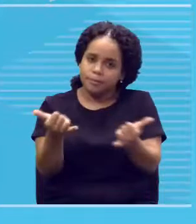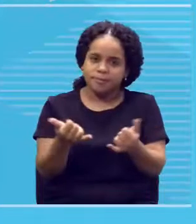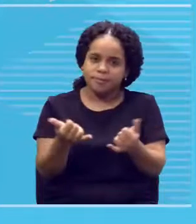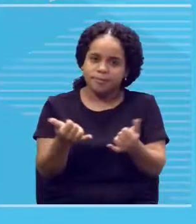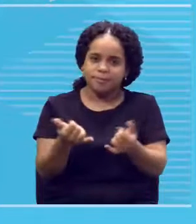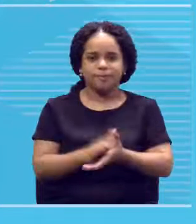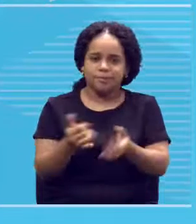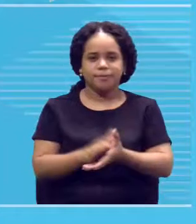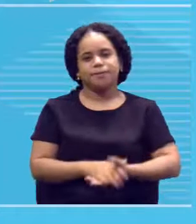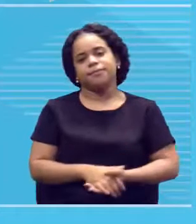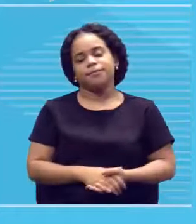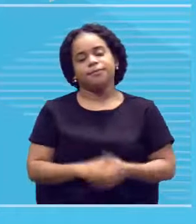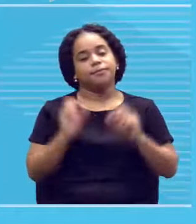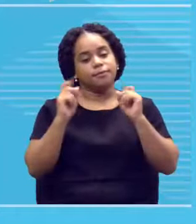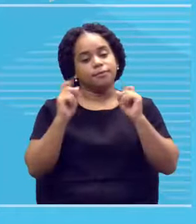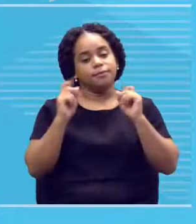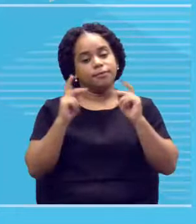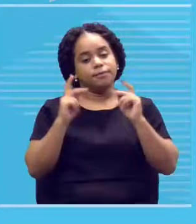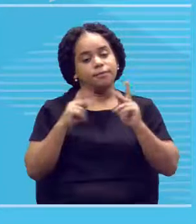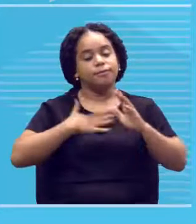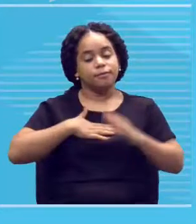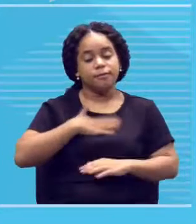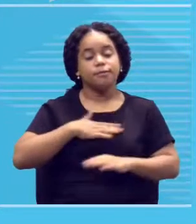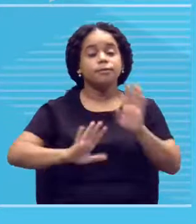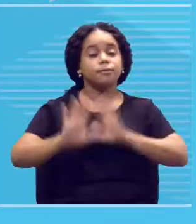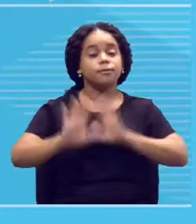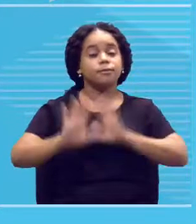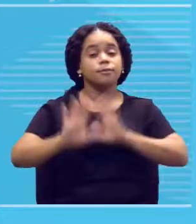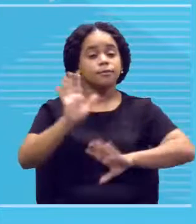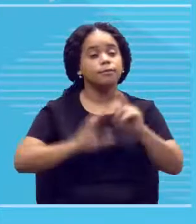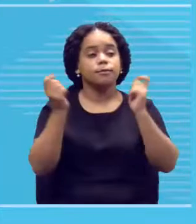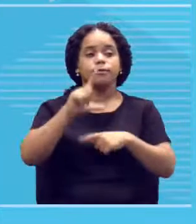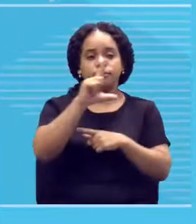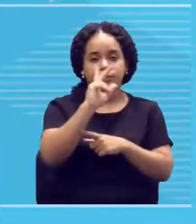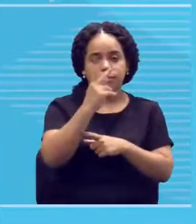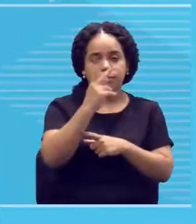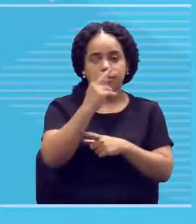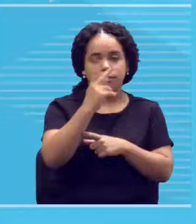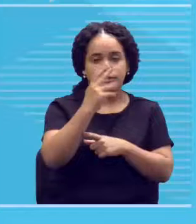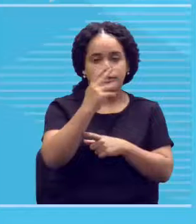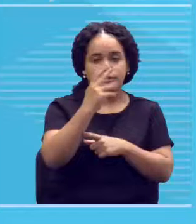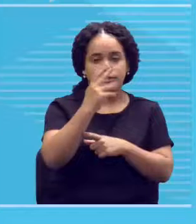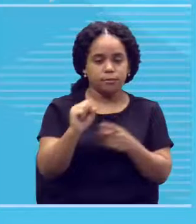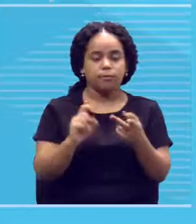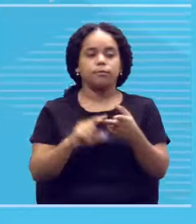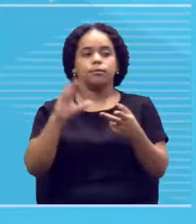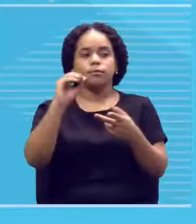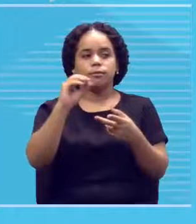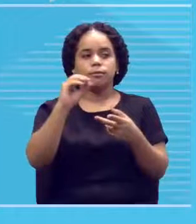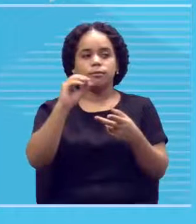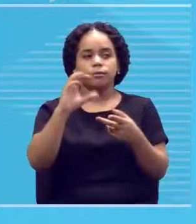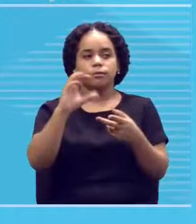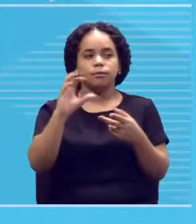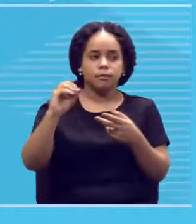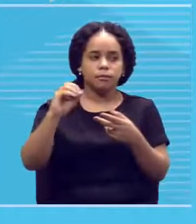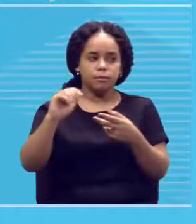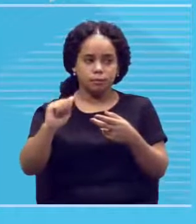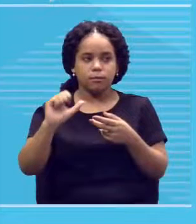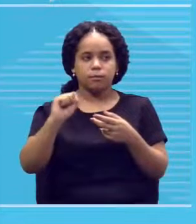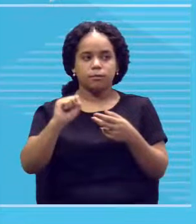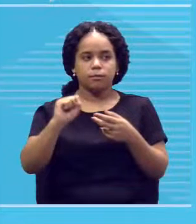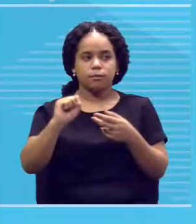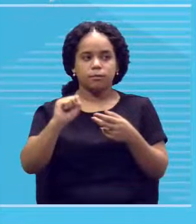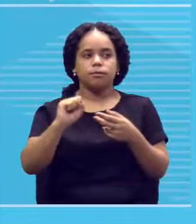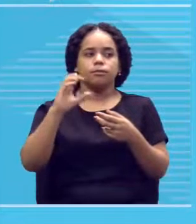o ok muito cuidado no emprego do pronome de ler e dos pronomes o a os e as